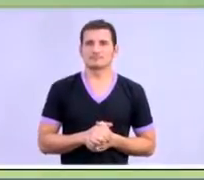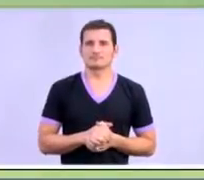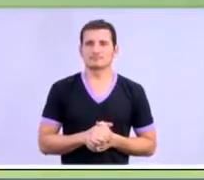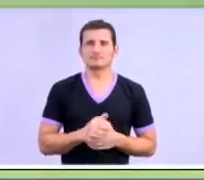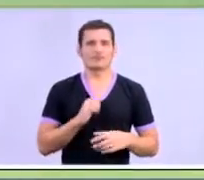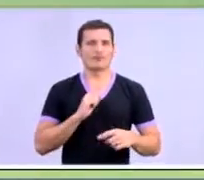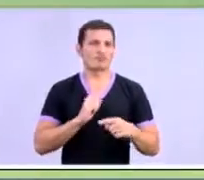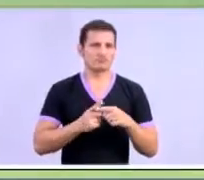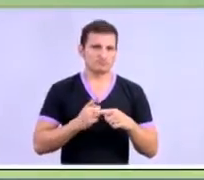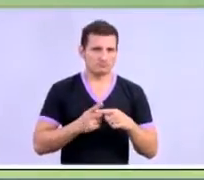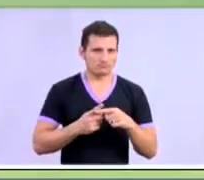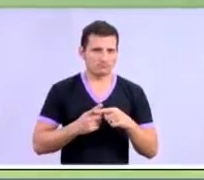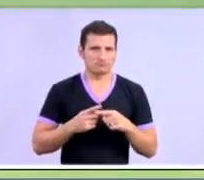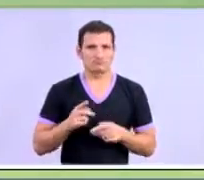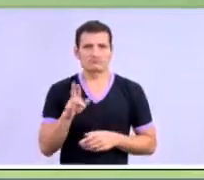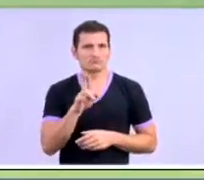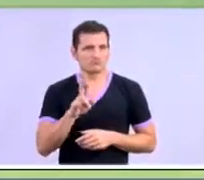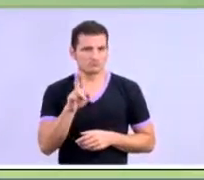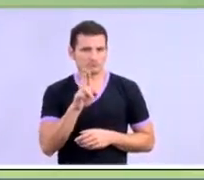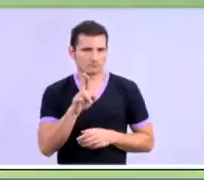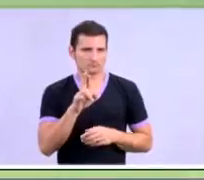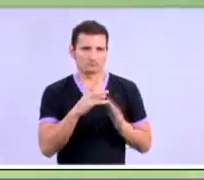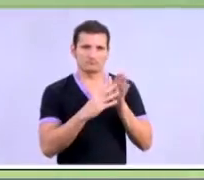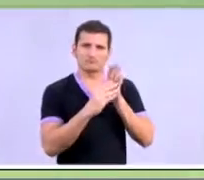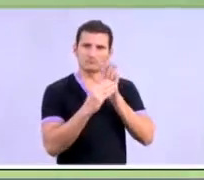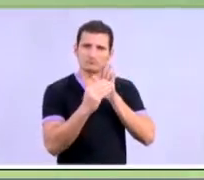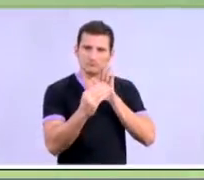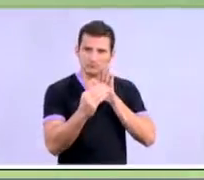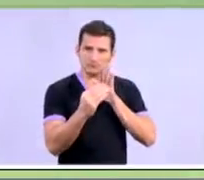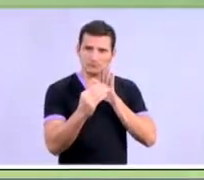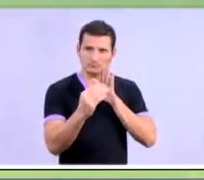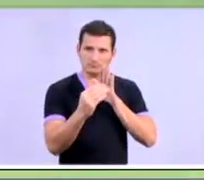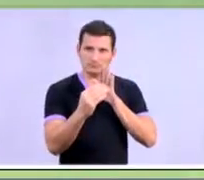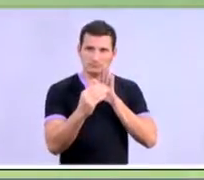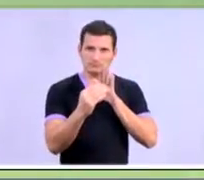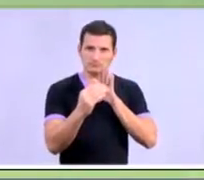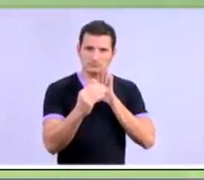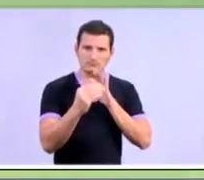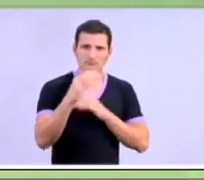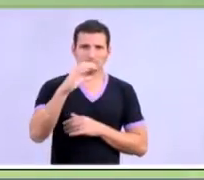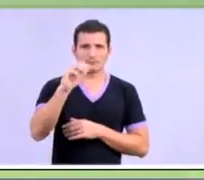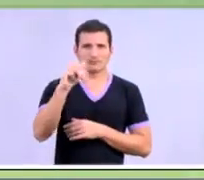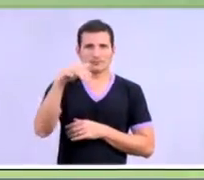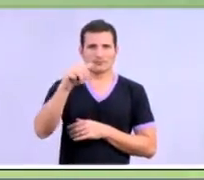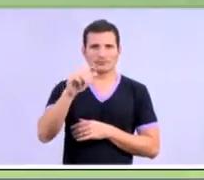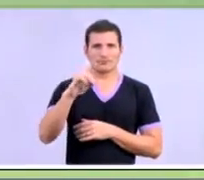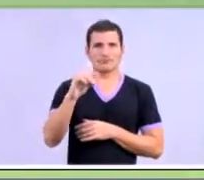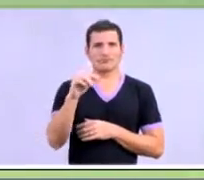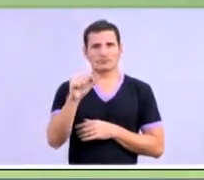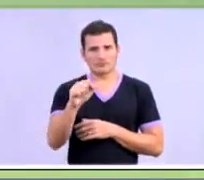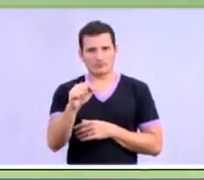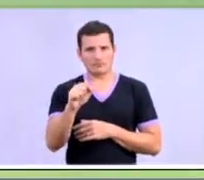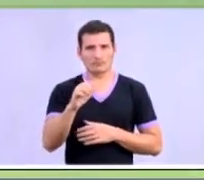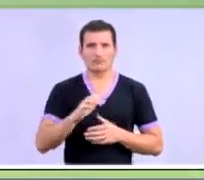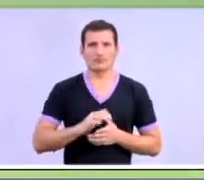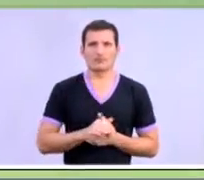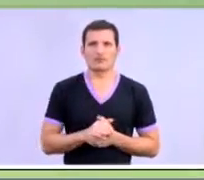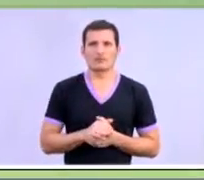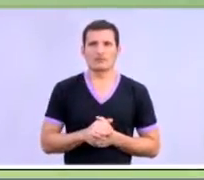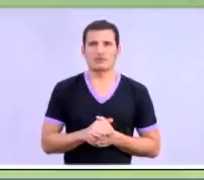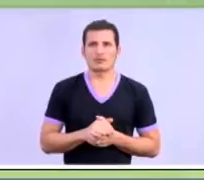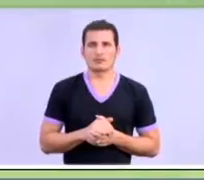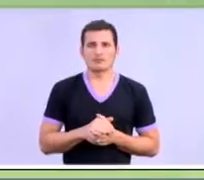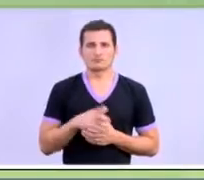vamos utilizar modelos de camadas, né? Modelos de referência em modelos de camadas? Para visualizar a interação